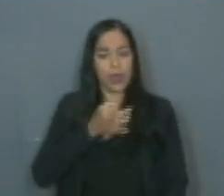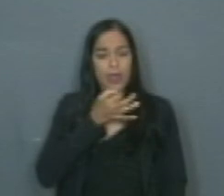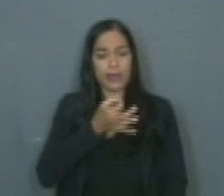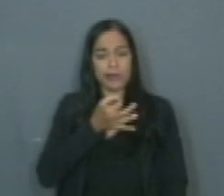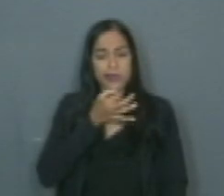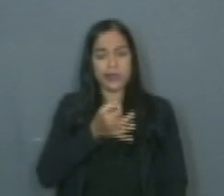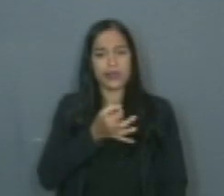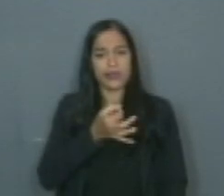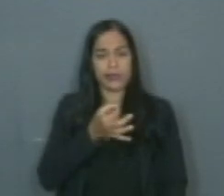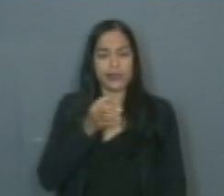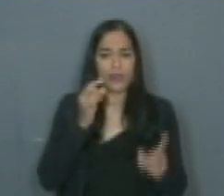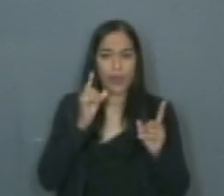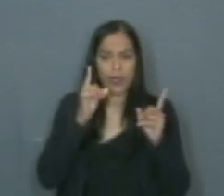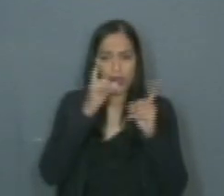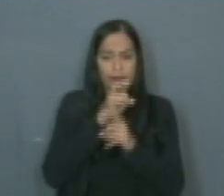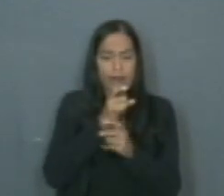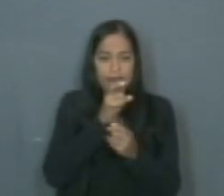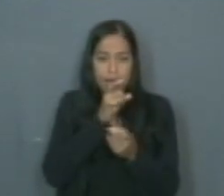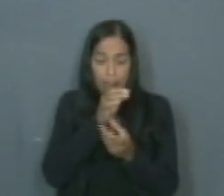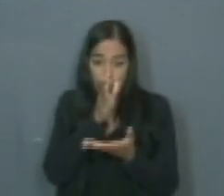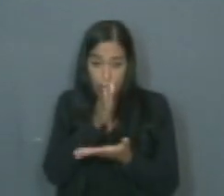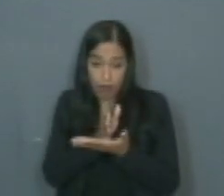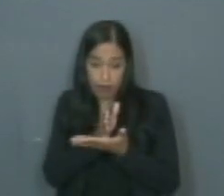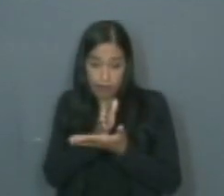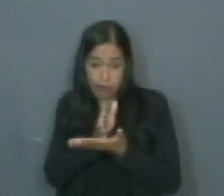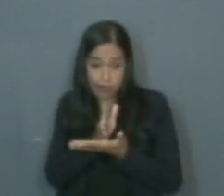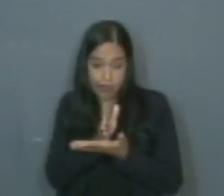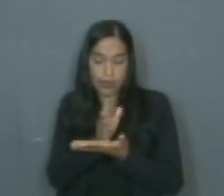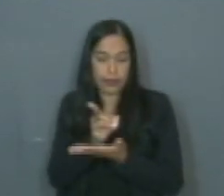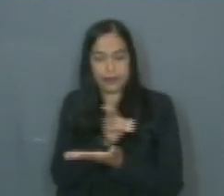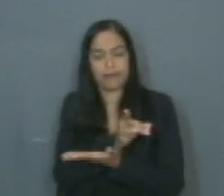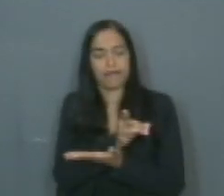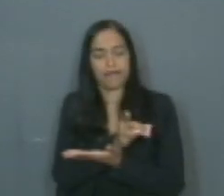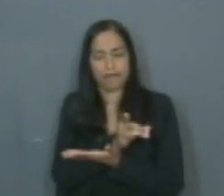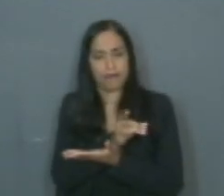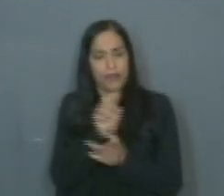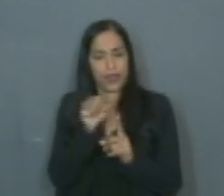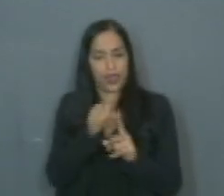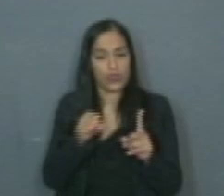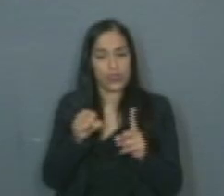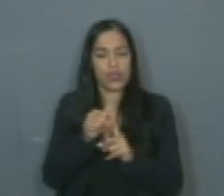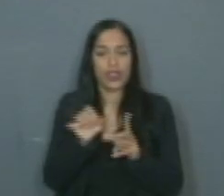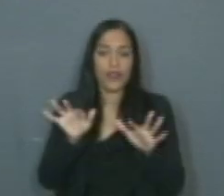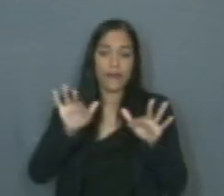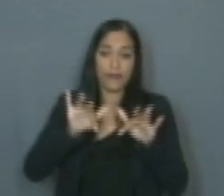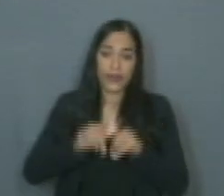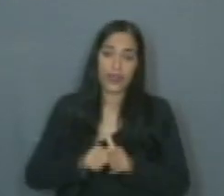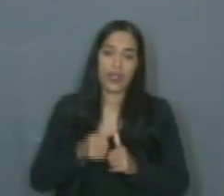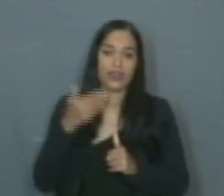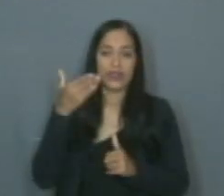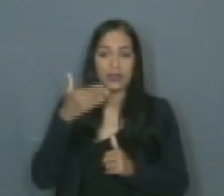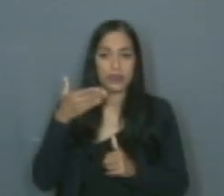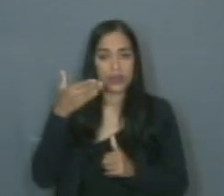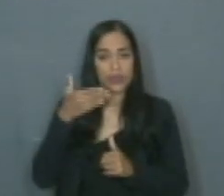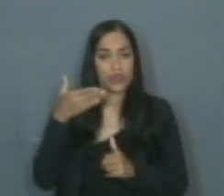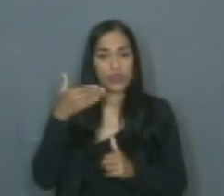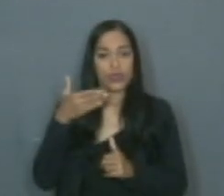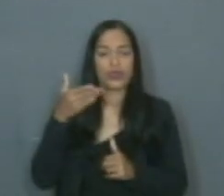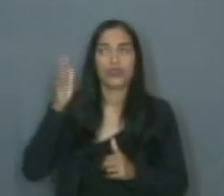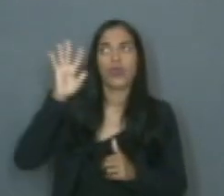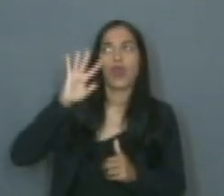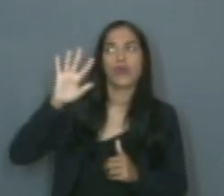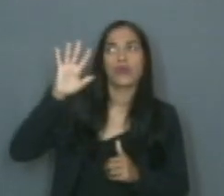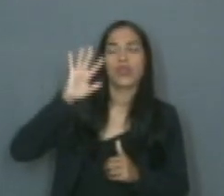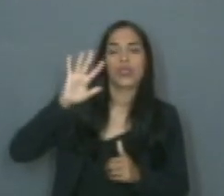tem tomado nessa casa. Na vida, na sociedade. Eu quero concluir meu discurso nessa manhã